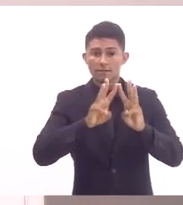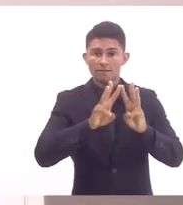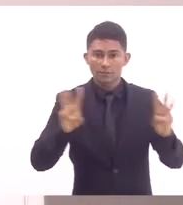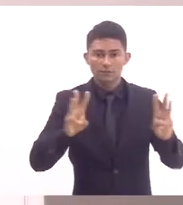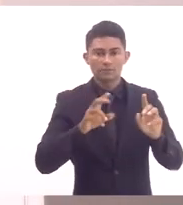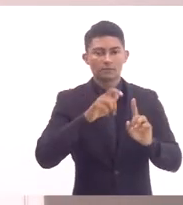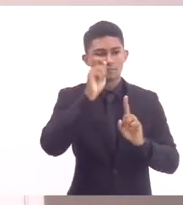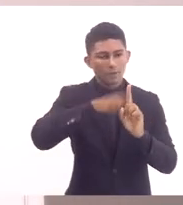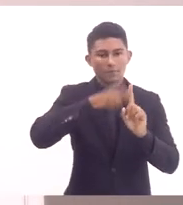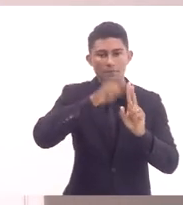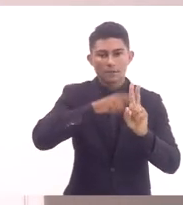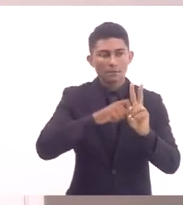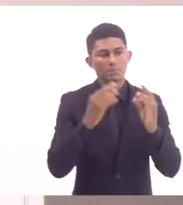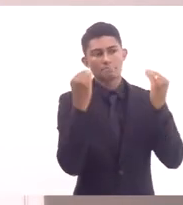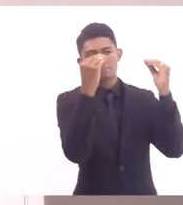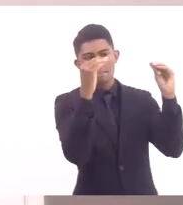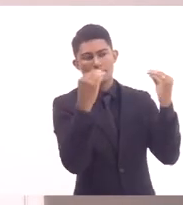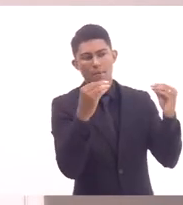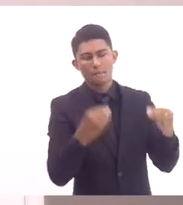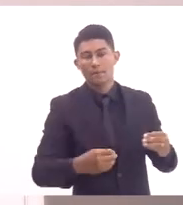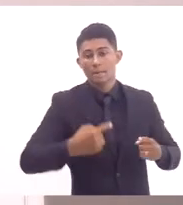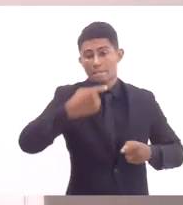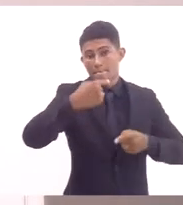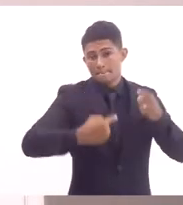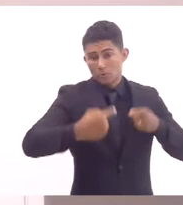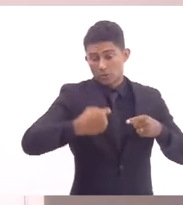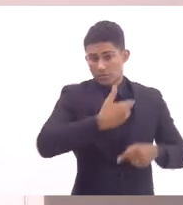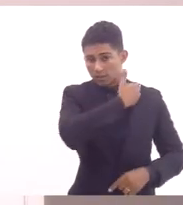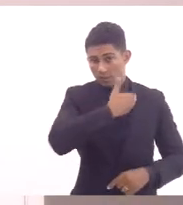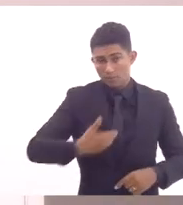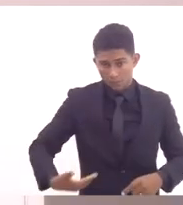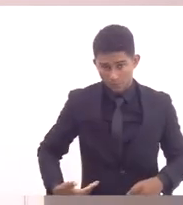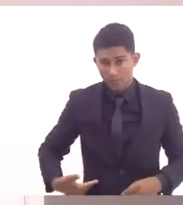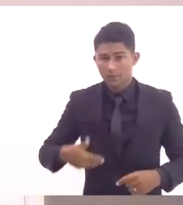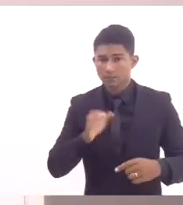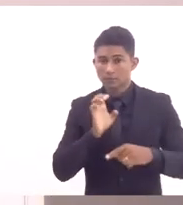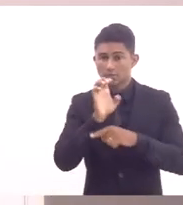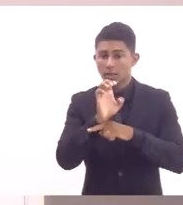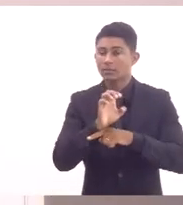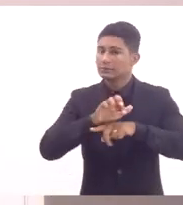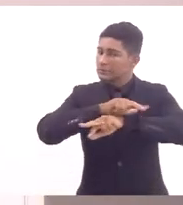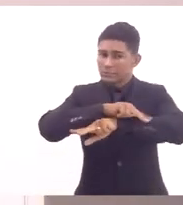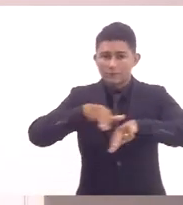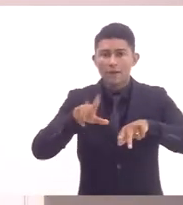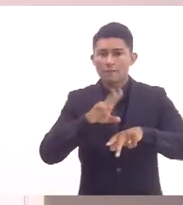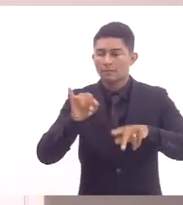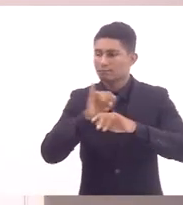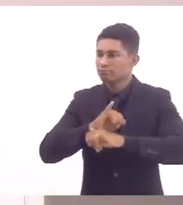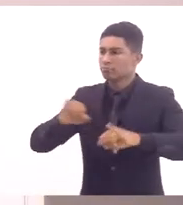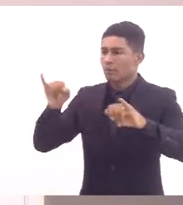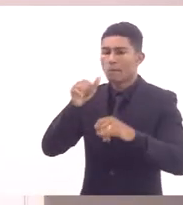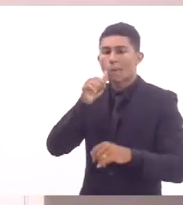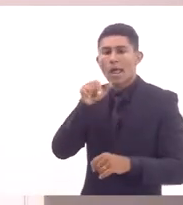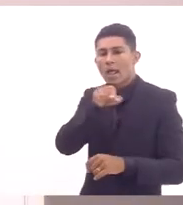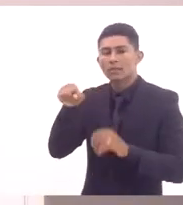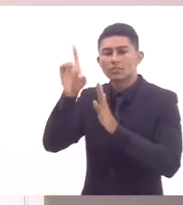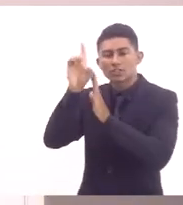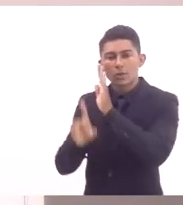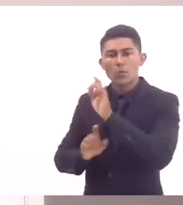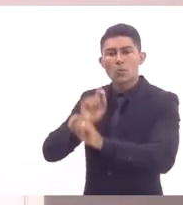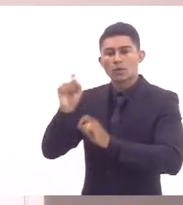informativo sobre as políticas públicas estaduais e atendimentos realizados Então eu acho que neste aqui